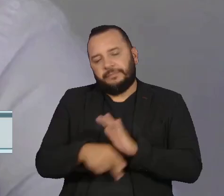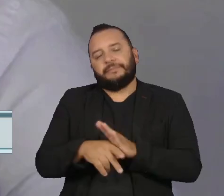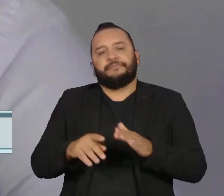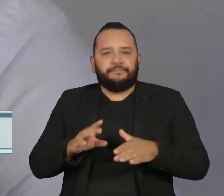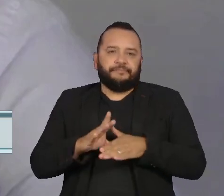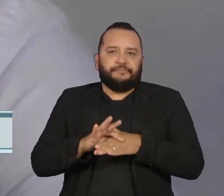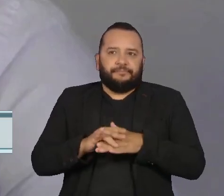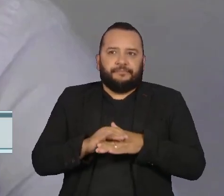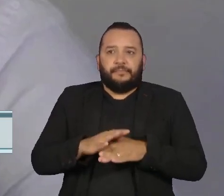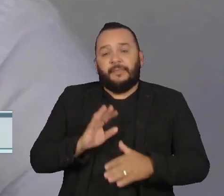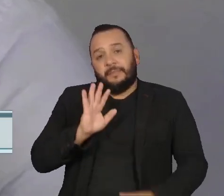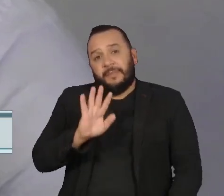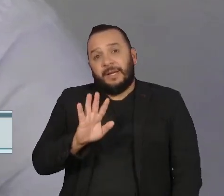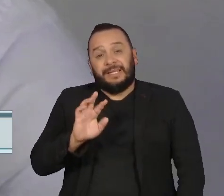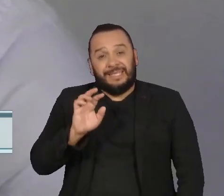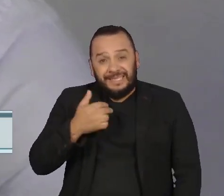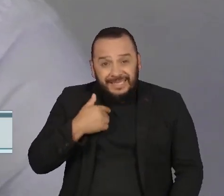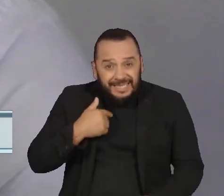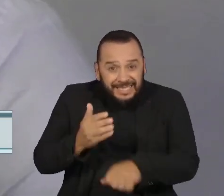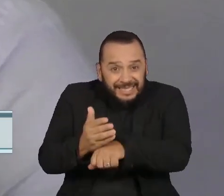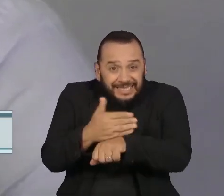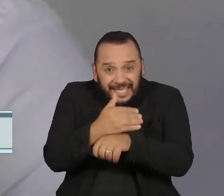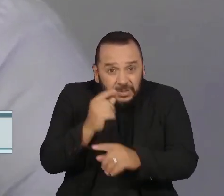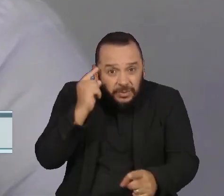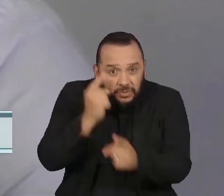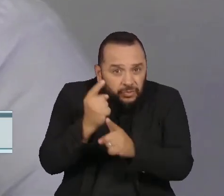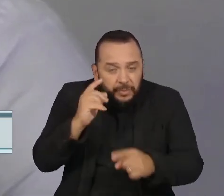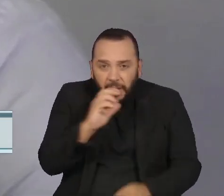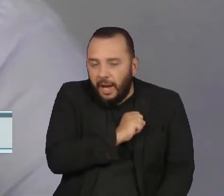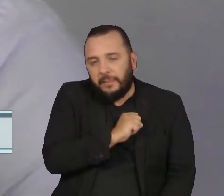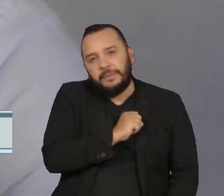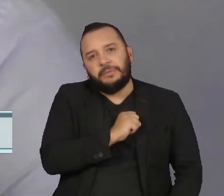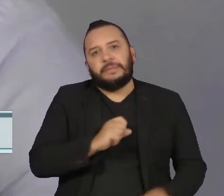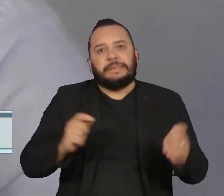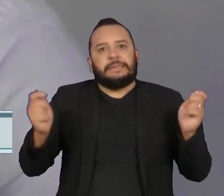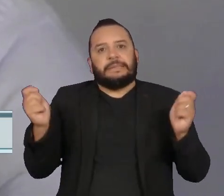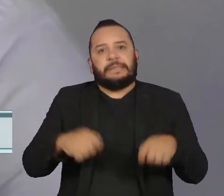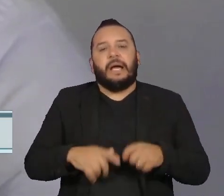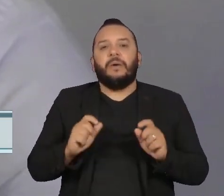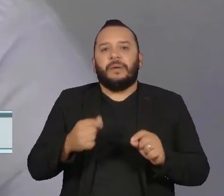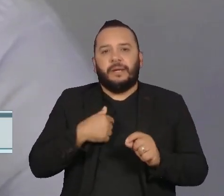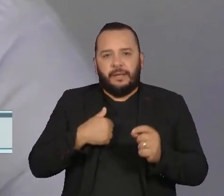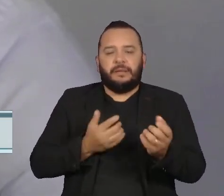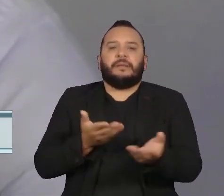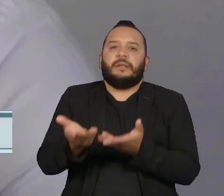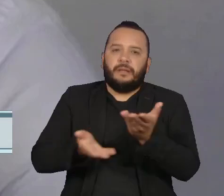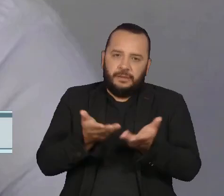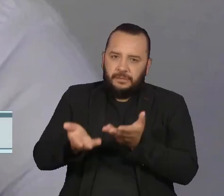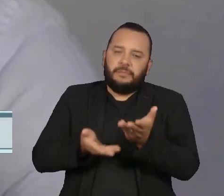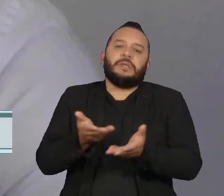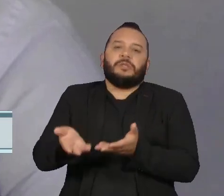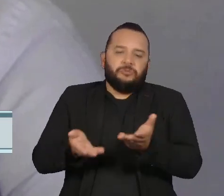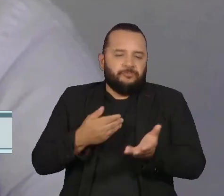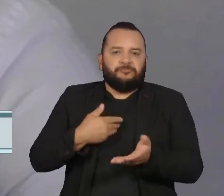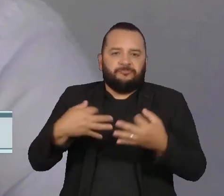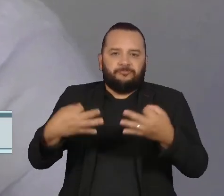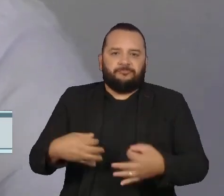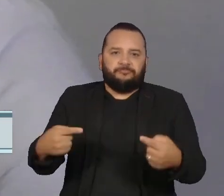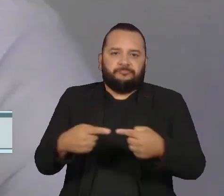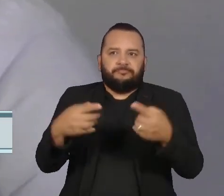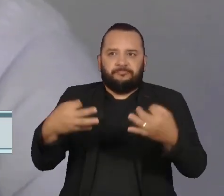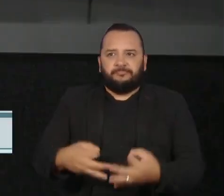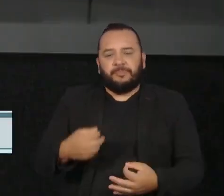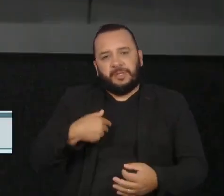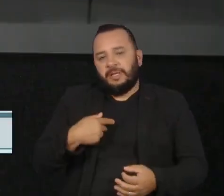claro, se a gente conseguir fazer o diagnóstico mais precoce, a gente vai conseguir já intervir no tratamento de maneira mais precoce e às vezes não precisar